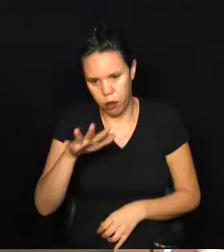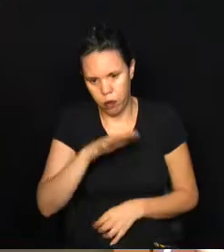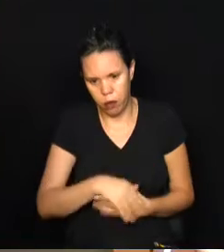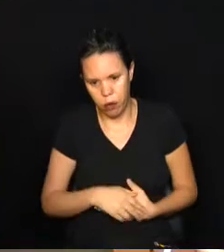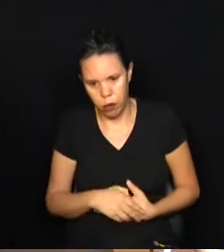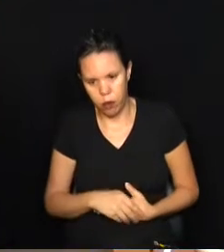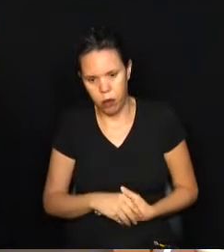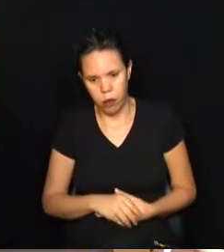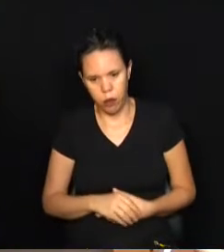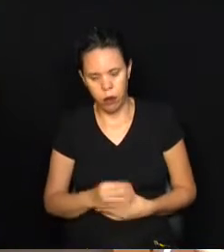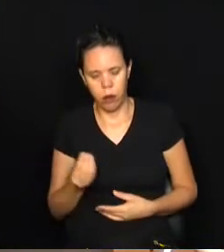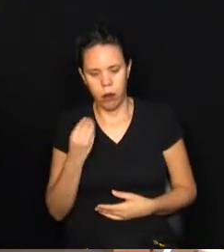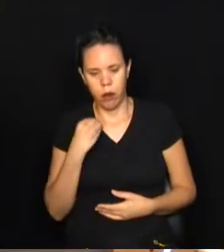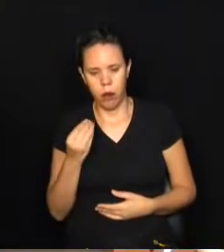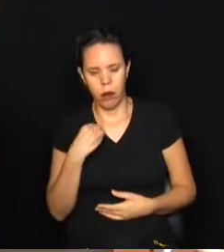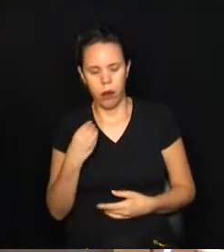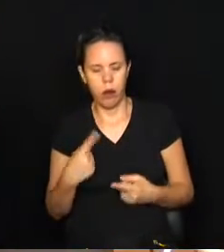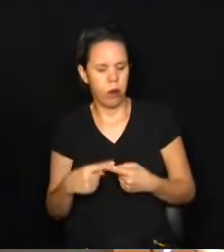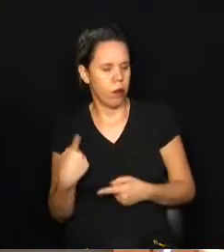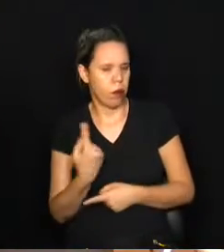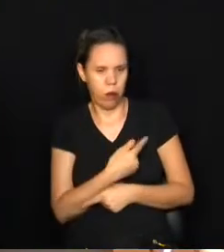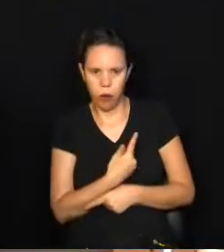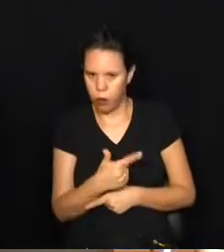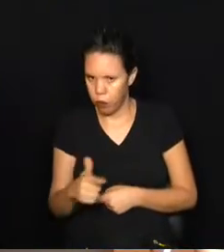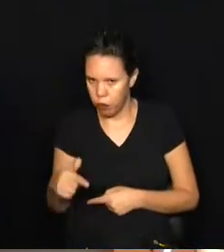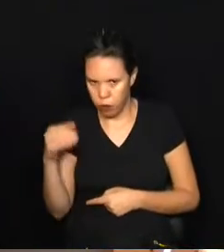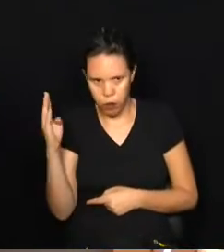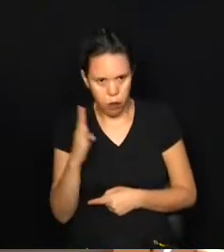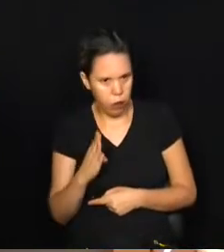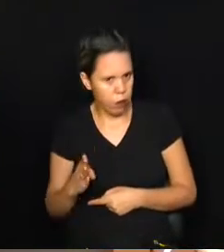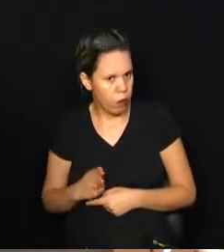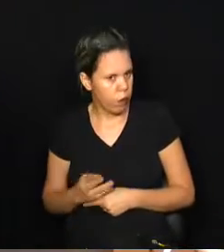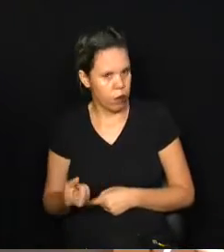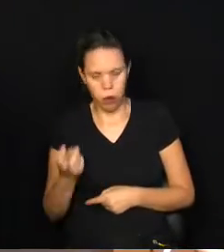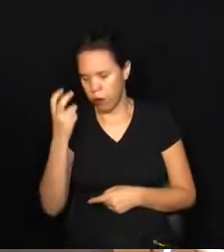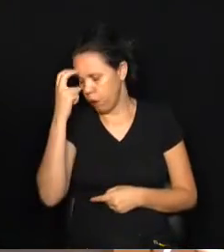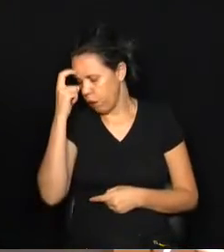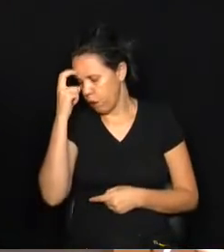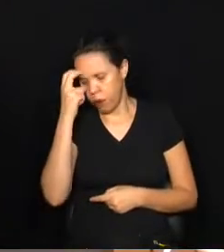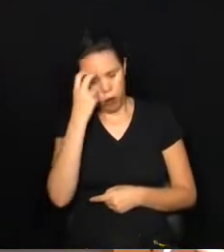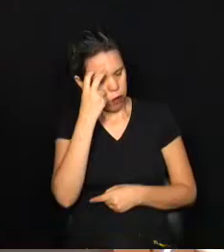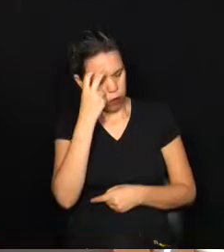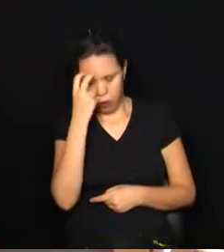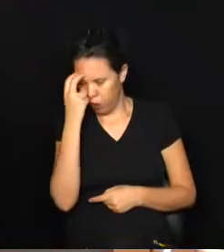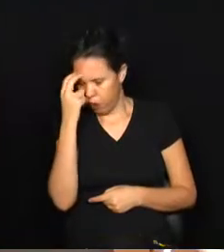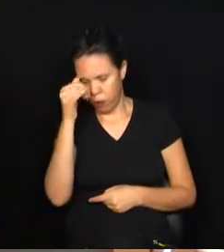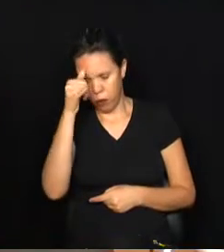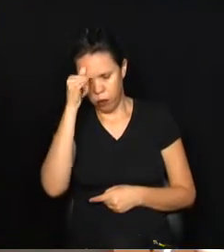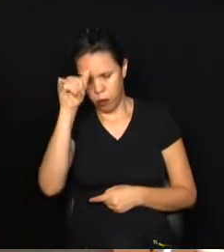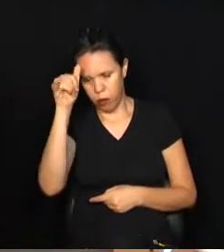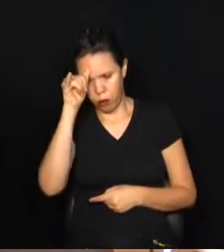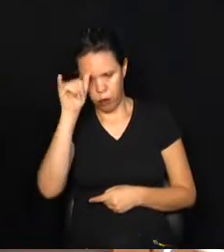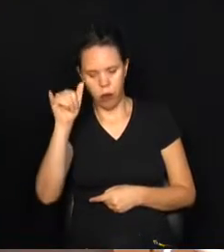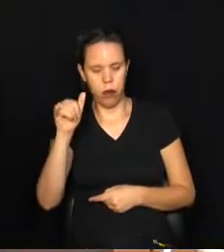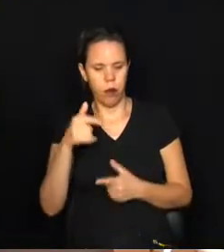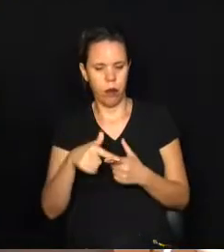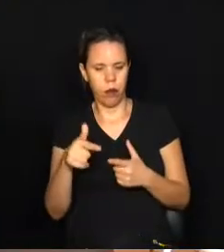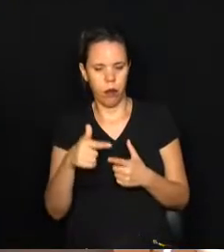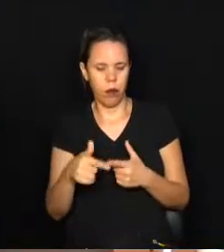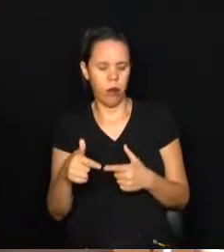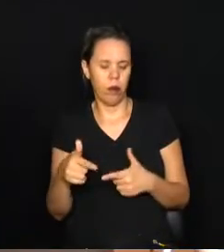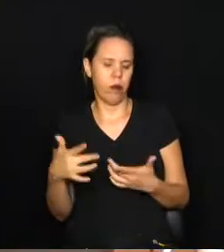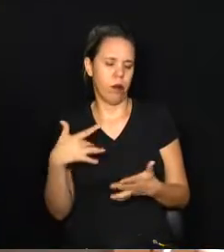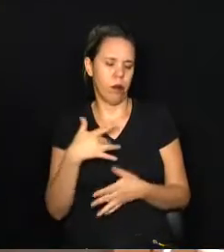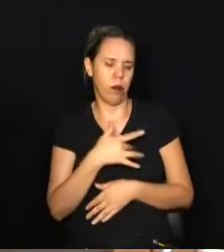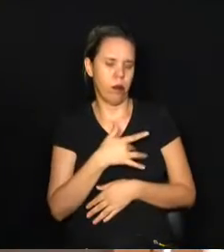frágil, fragilizada, porque nós não temos, no Brasil não tem cultura de prevenção. A prova disso é que a pessoa tem